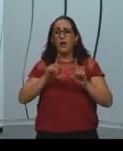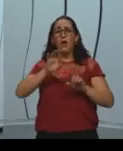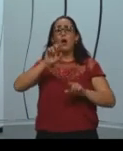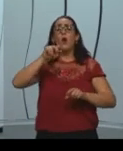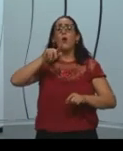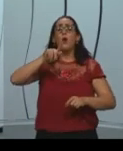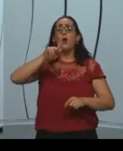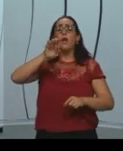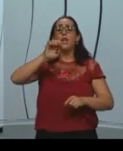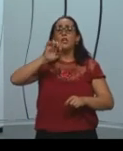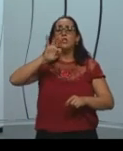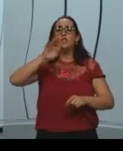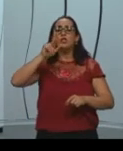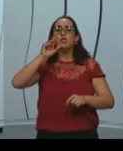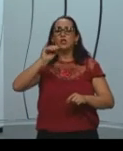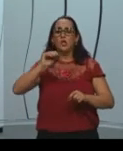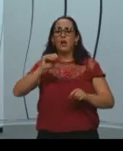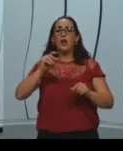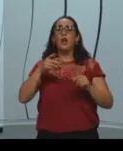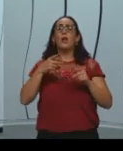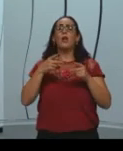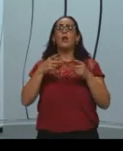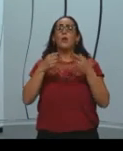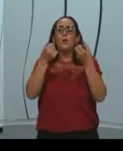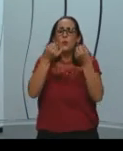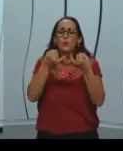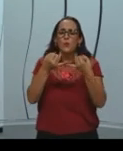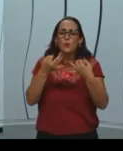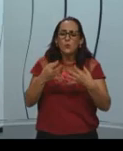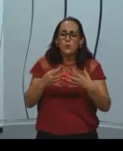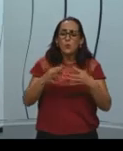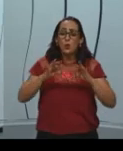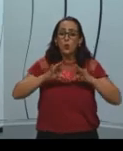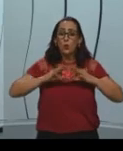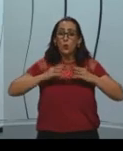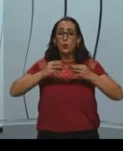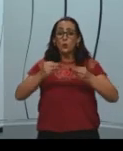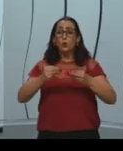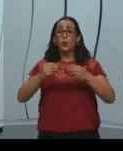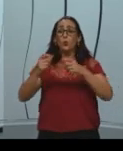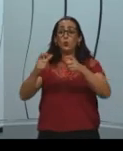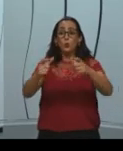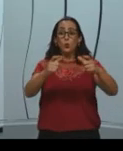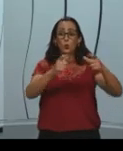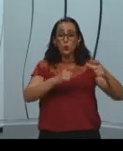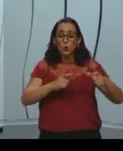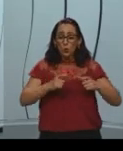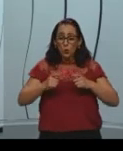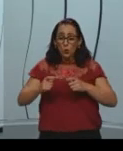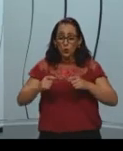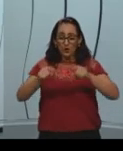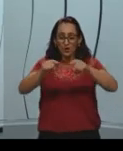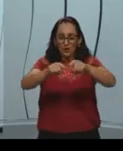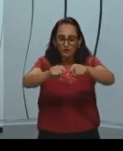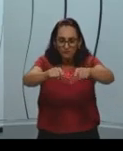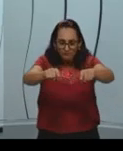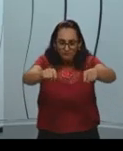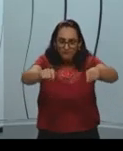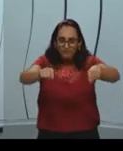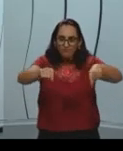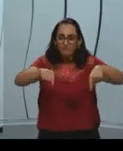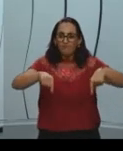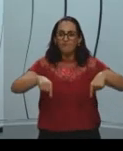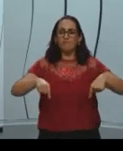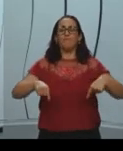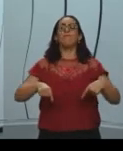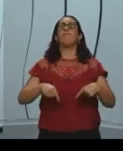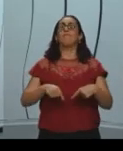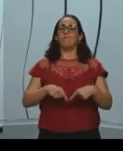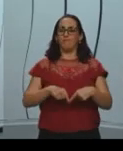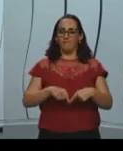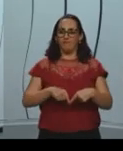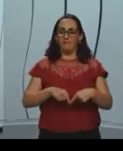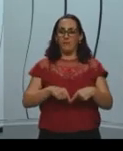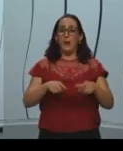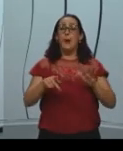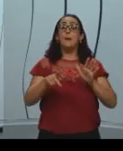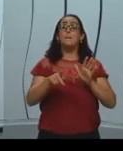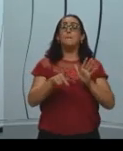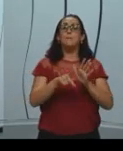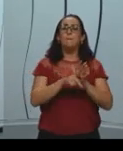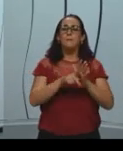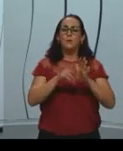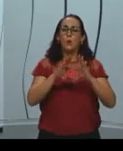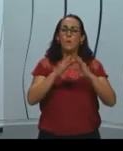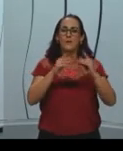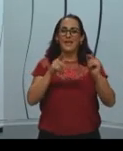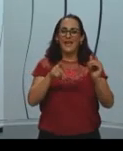aí de organização. Então, não é só o local que de fato produz o açúcar, mas tudo que faz parte ali daquela propriedade que